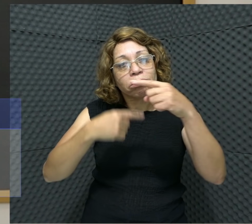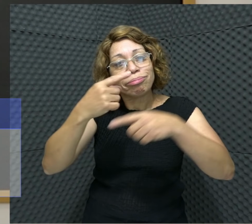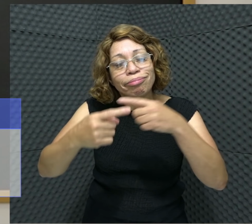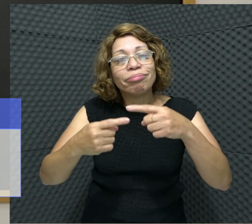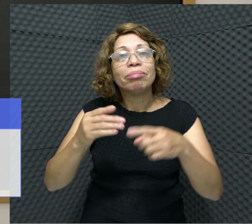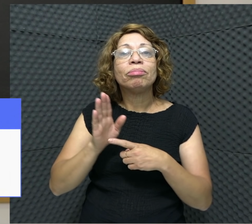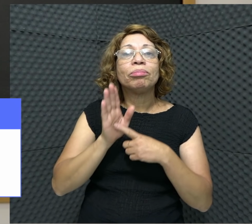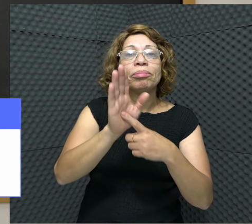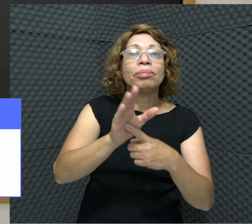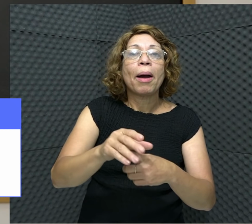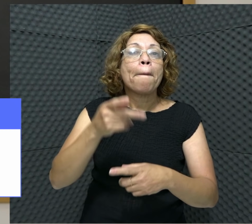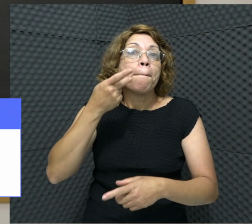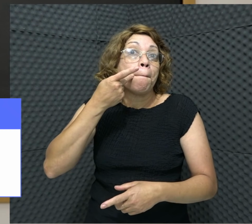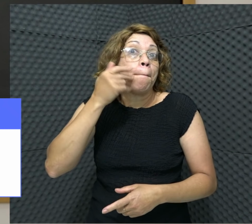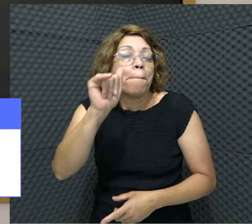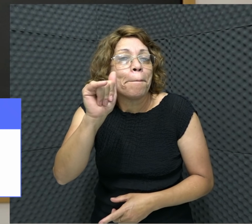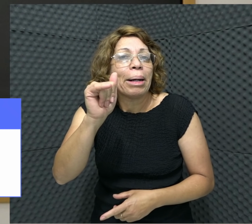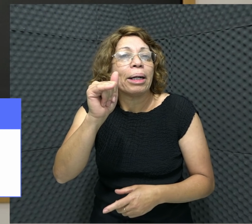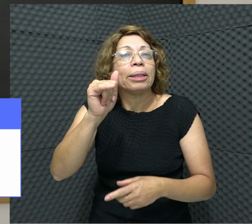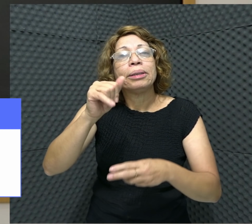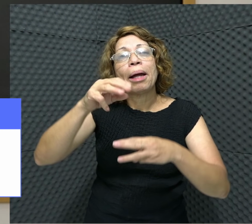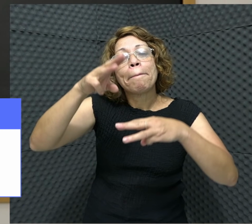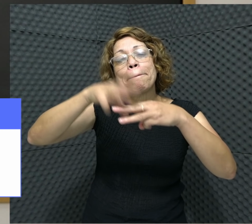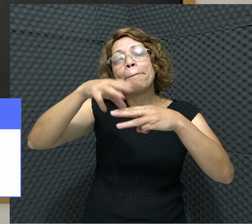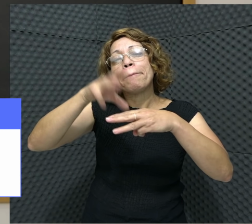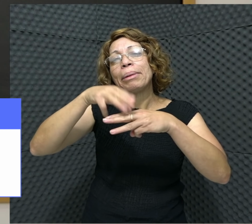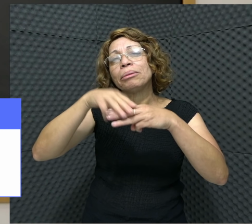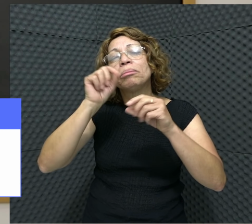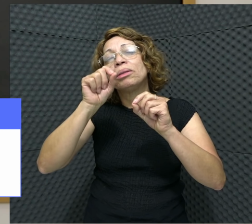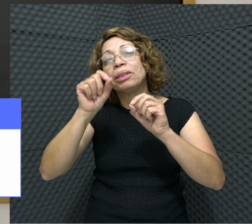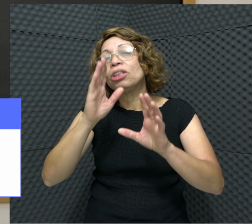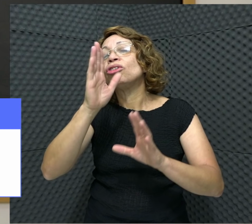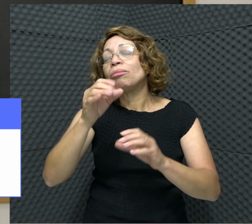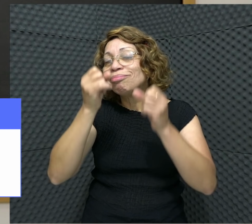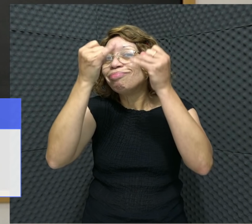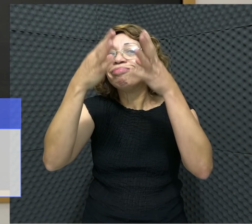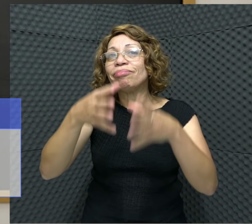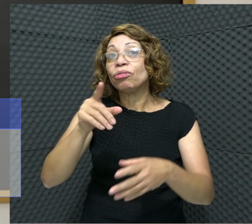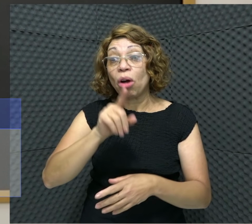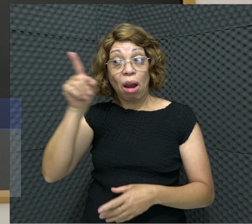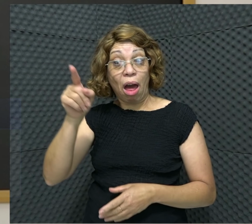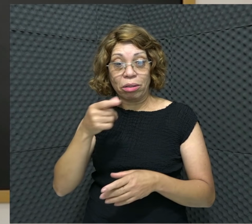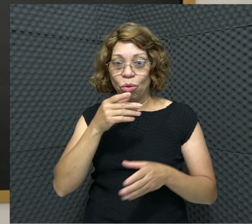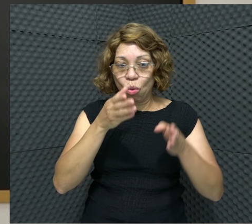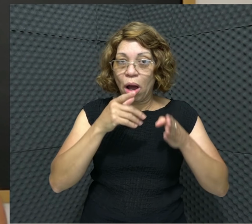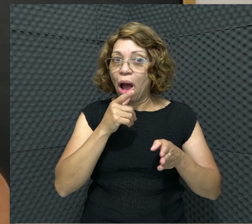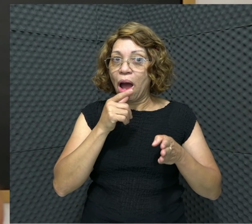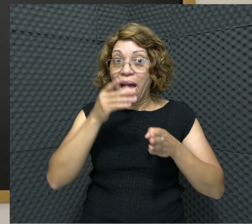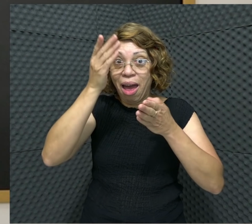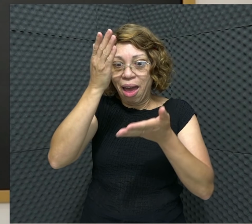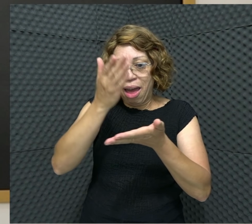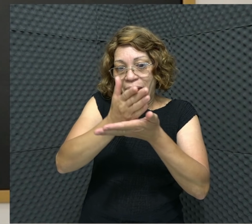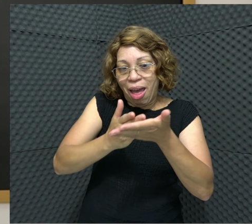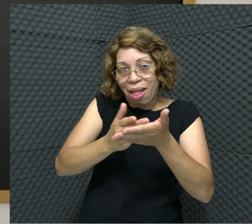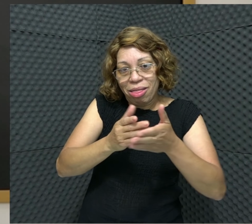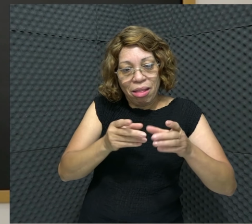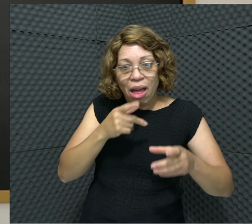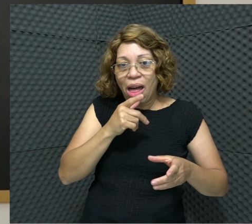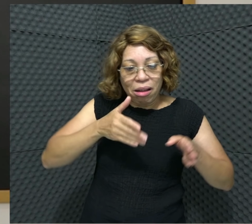passar para o pai da matemática. Muito embora eu tenha falado para você que foi na Mesopotâmia o berço